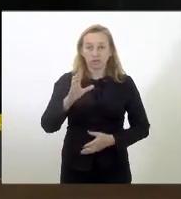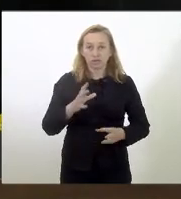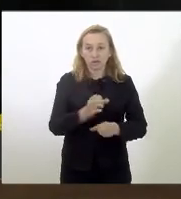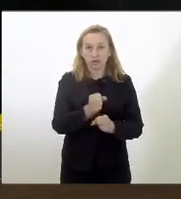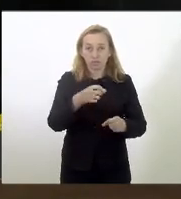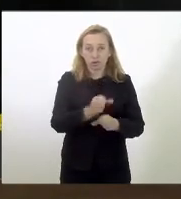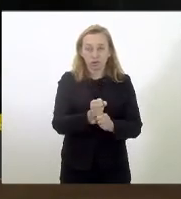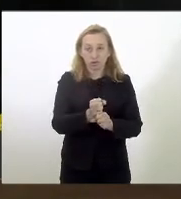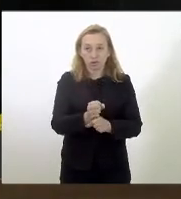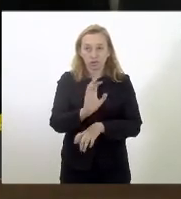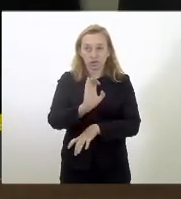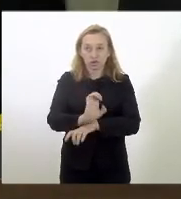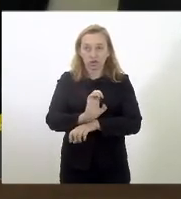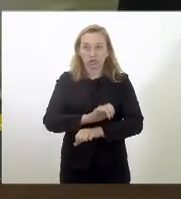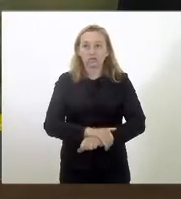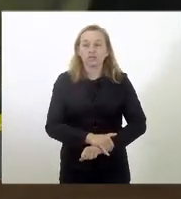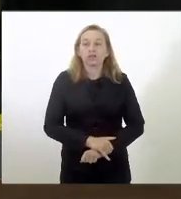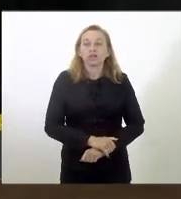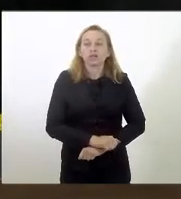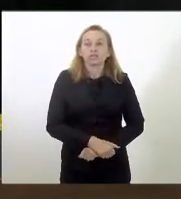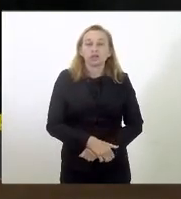desejar.